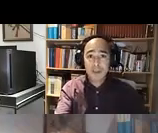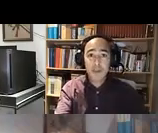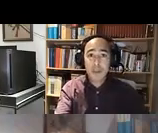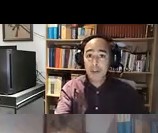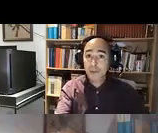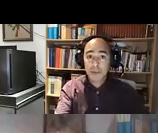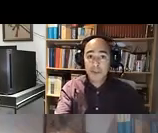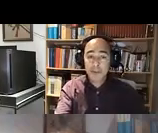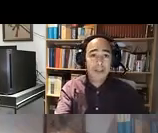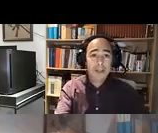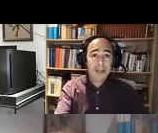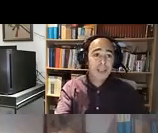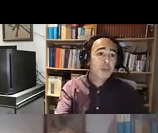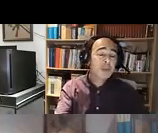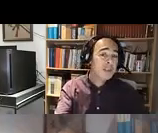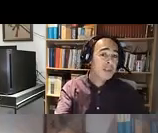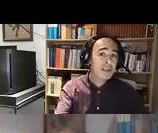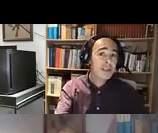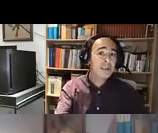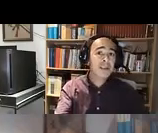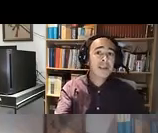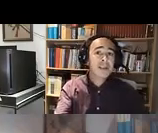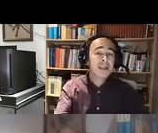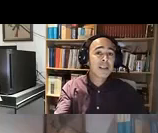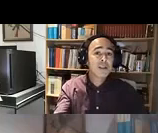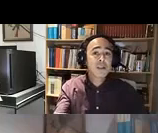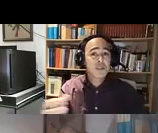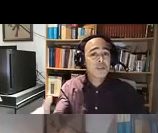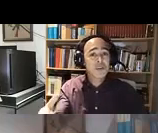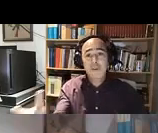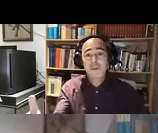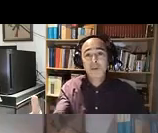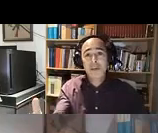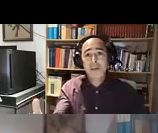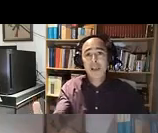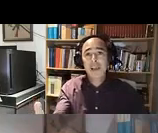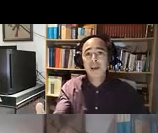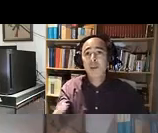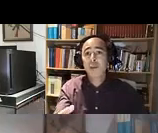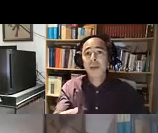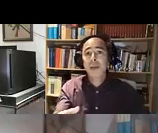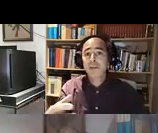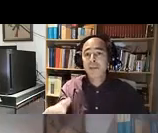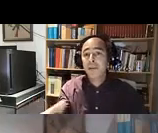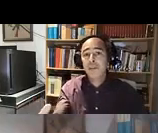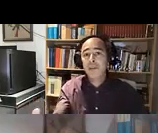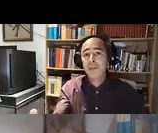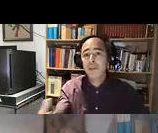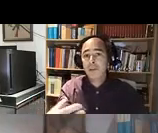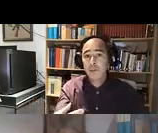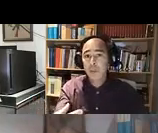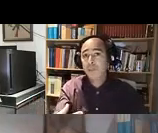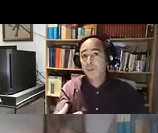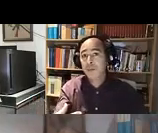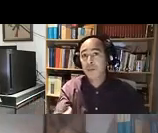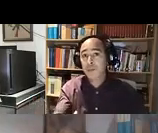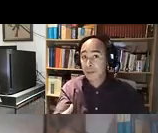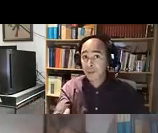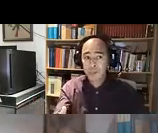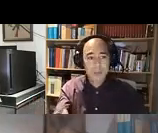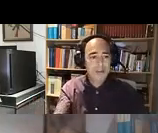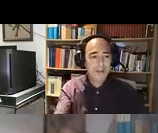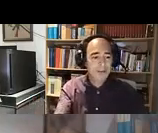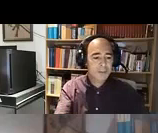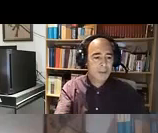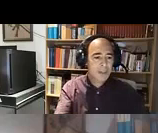consumir esse uma coisa quando geroy aliás posso adiantar até que além das nossas condições fugir aqui era vamos pagar até 2017 das próprias